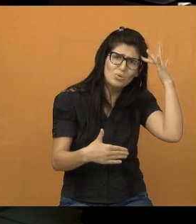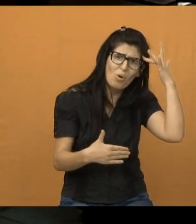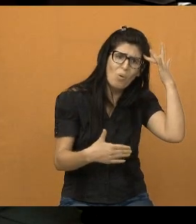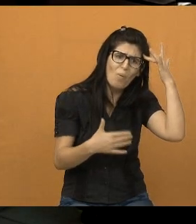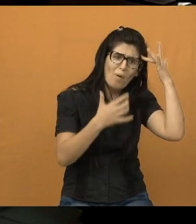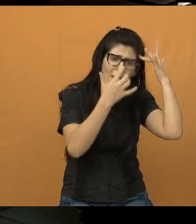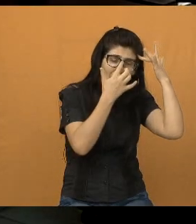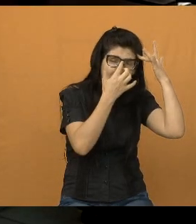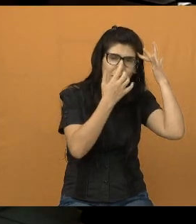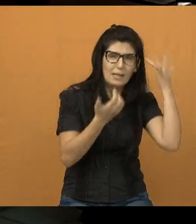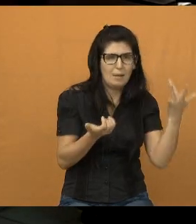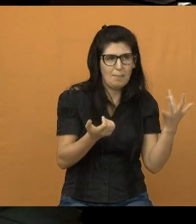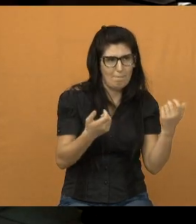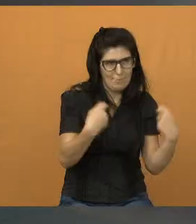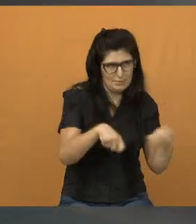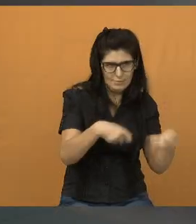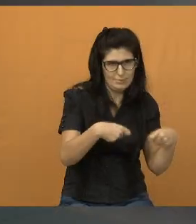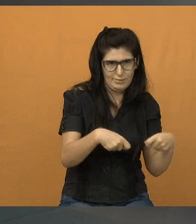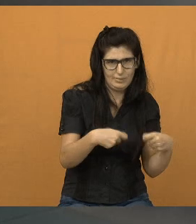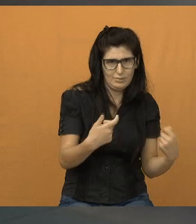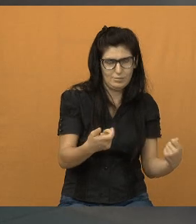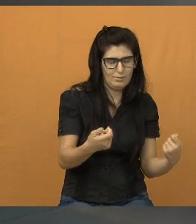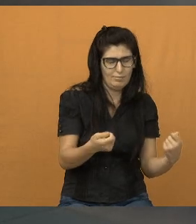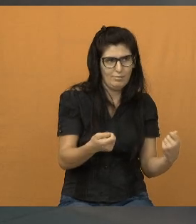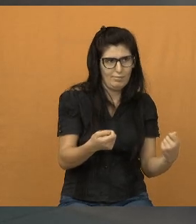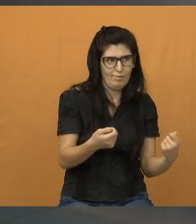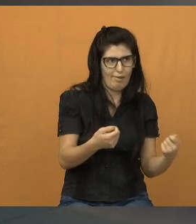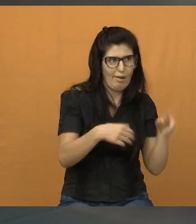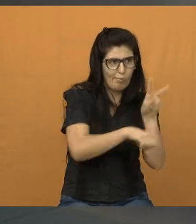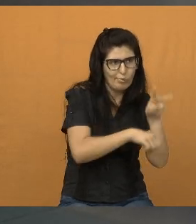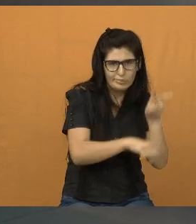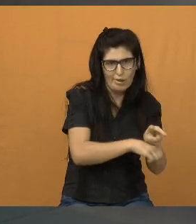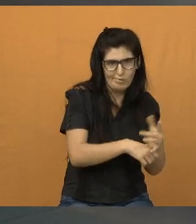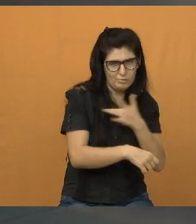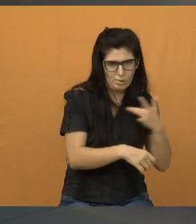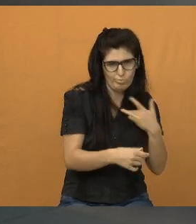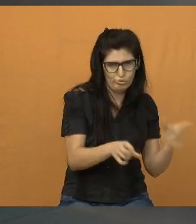questionamentos, mas para esclarecer mesmo.